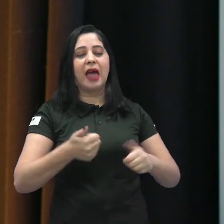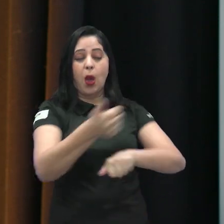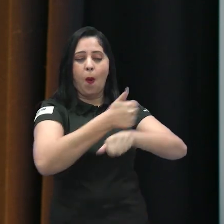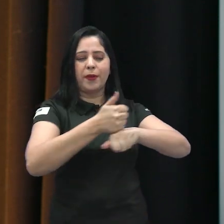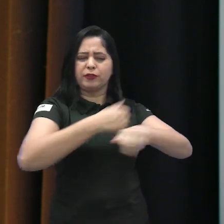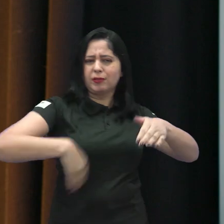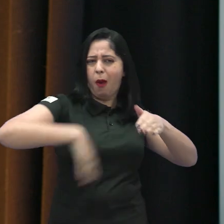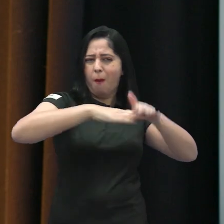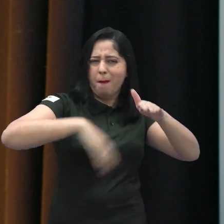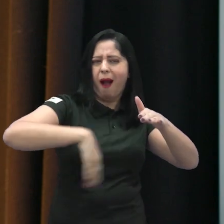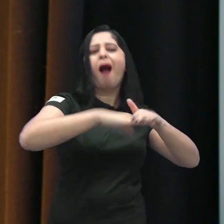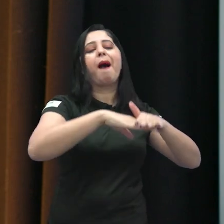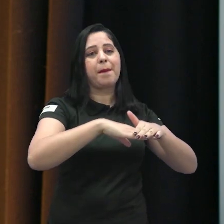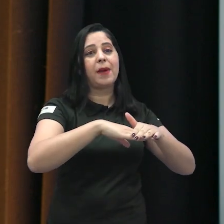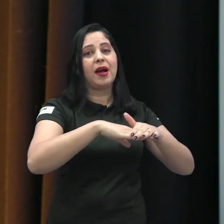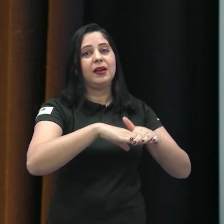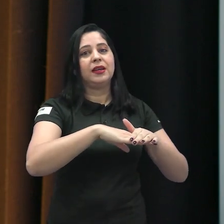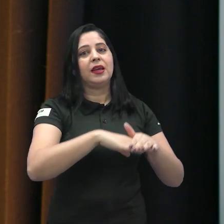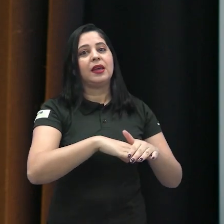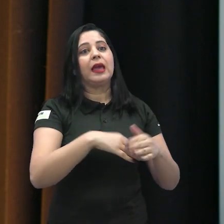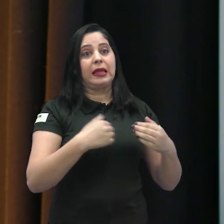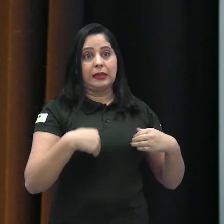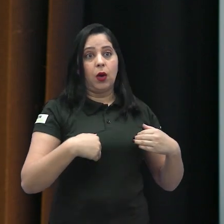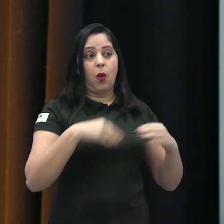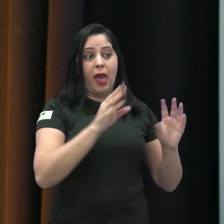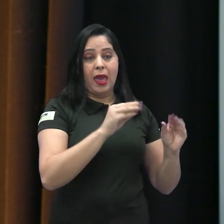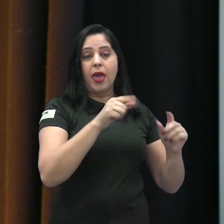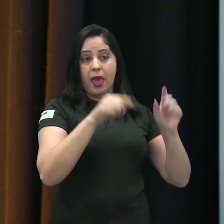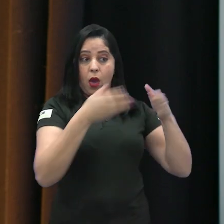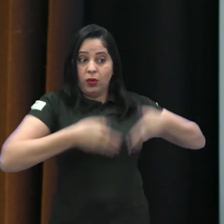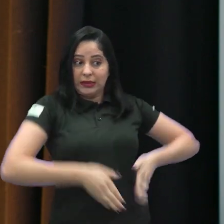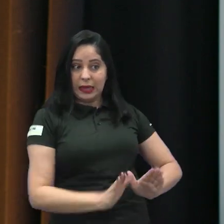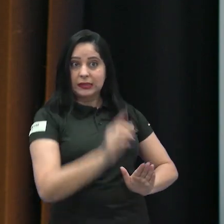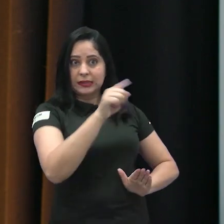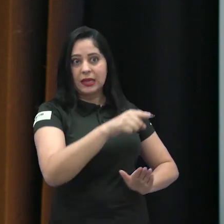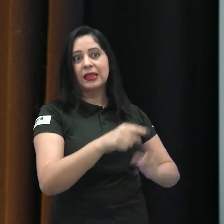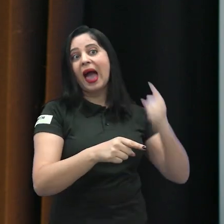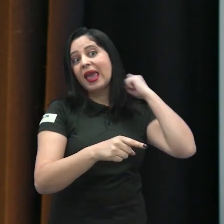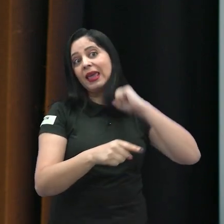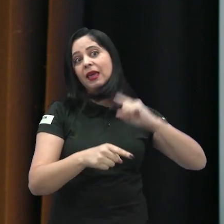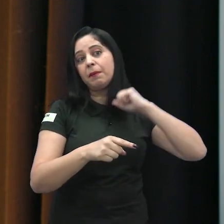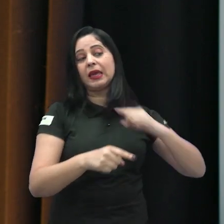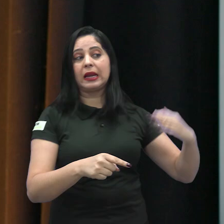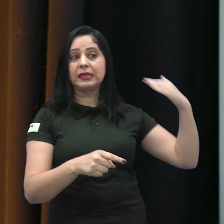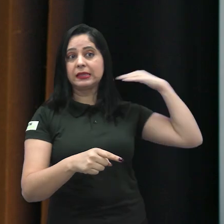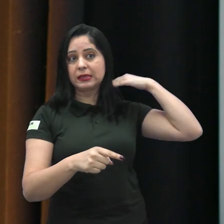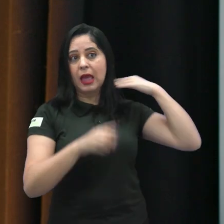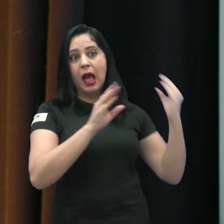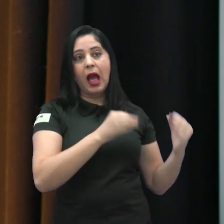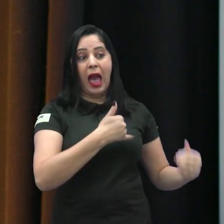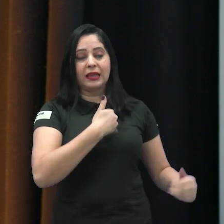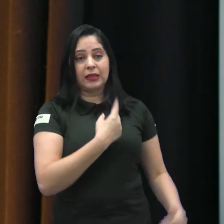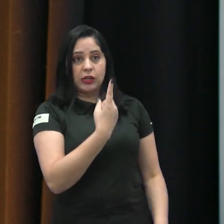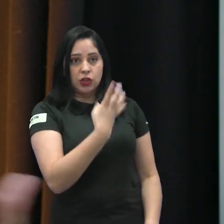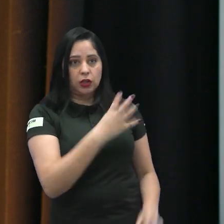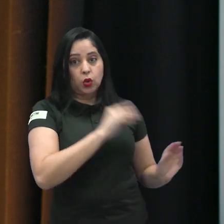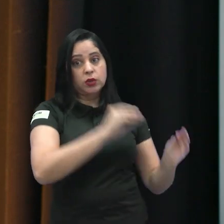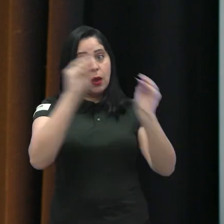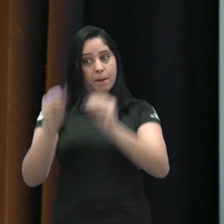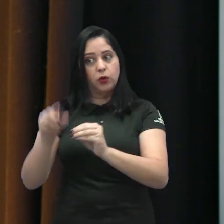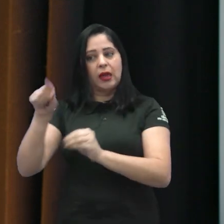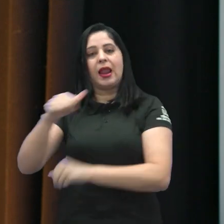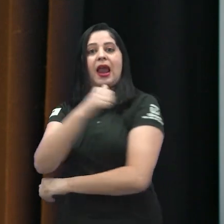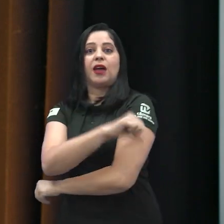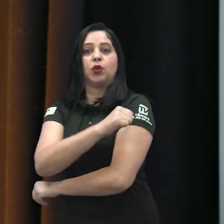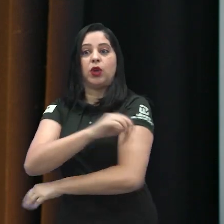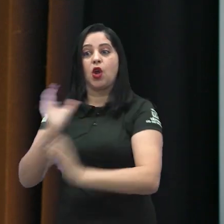tentei buscar isso como profissão. Eu saí de Juiz de Fora, sou natural de Juiz de Fora, saí de Juiz de Fora aos 14 anos, fui para o Rio de